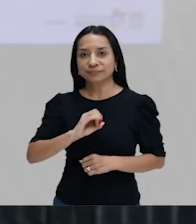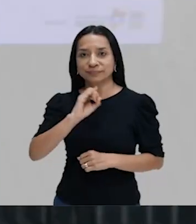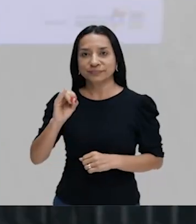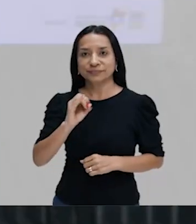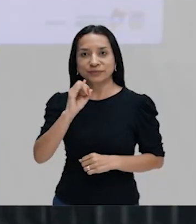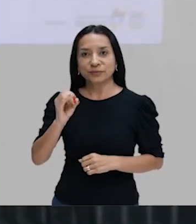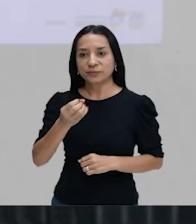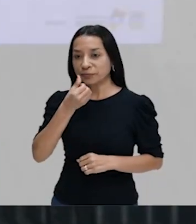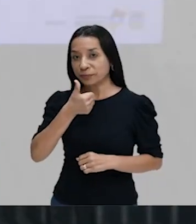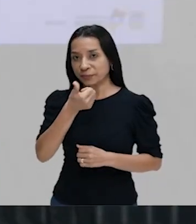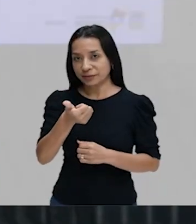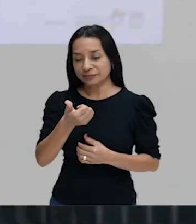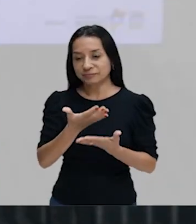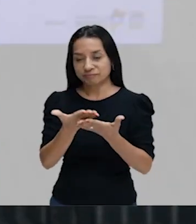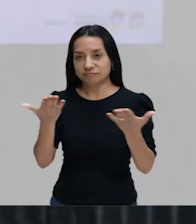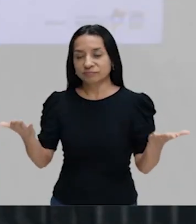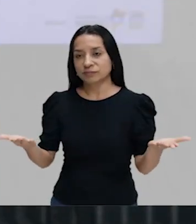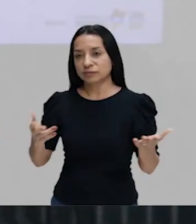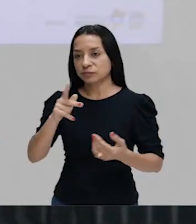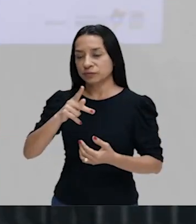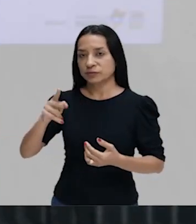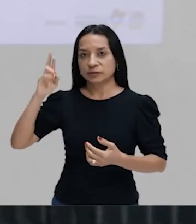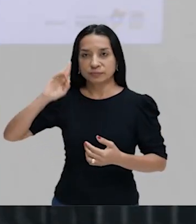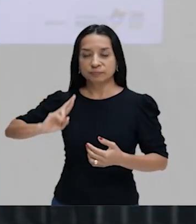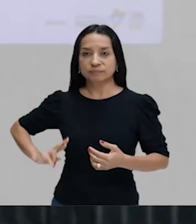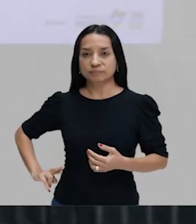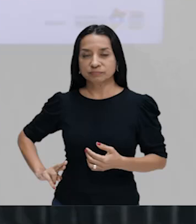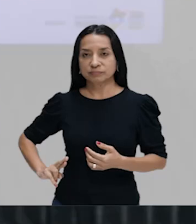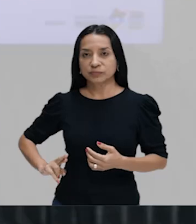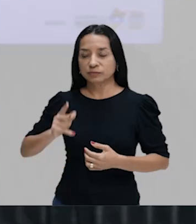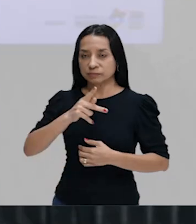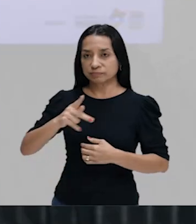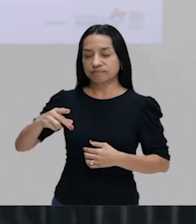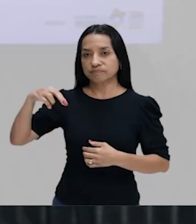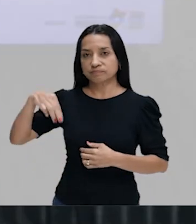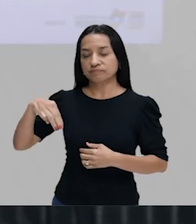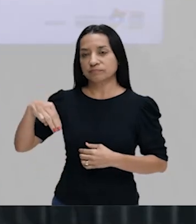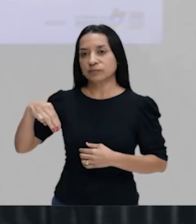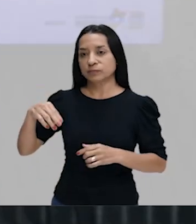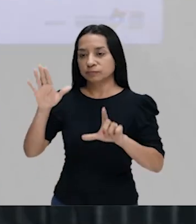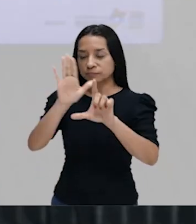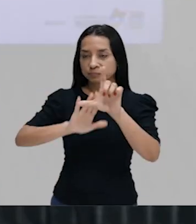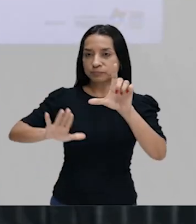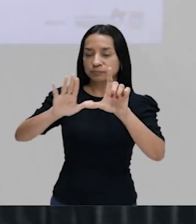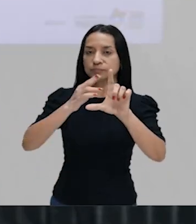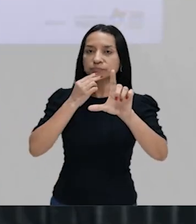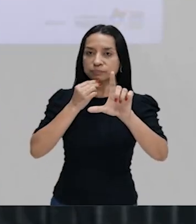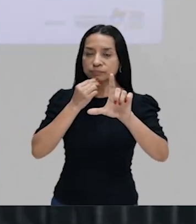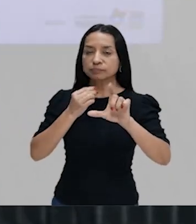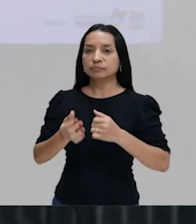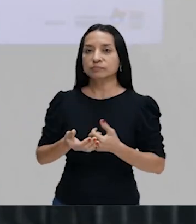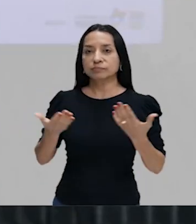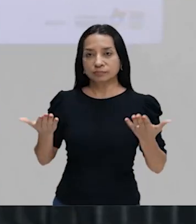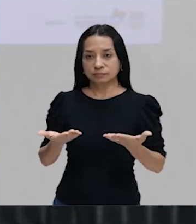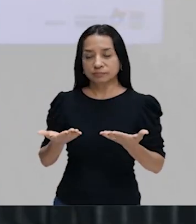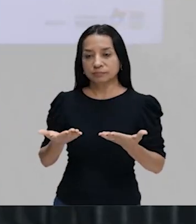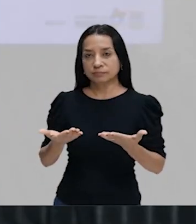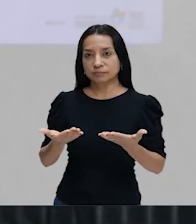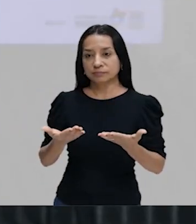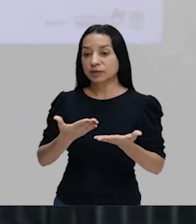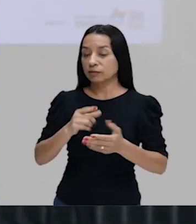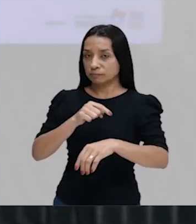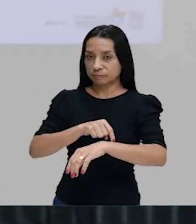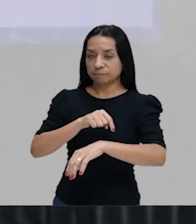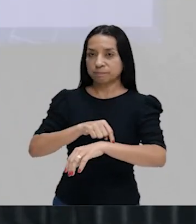E aí, meus amores, tudo bem com vocês? Eu sou a professora Renata Fex, estou a professora de matemática da plataforma Gonçalves Dias. E, a partir